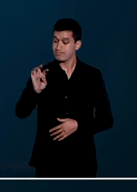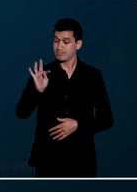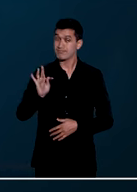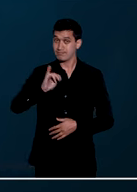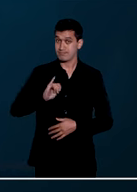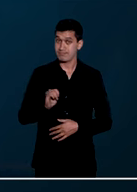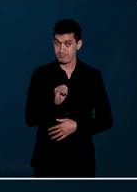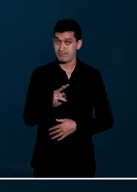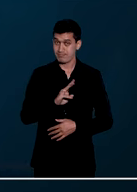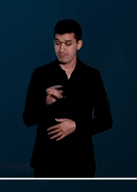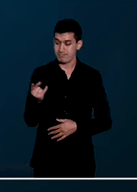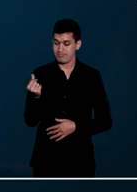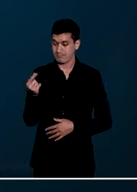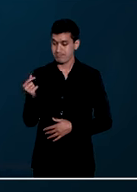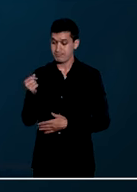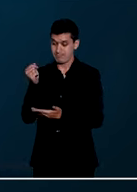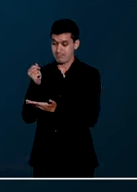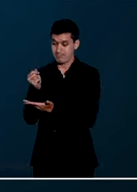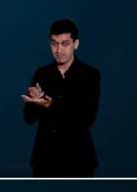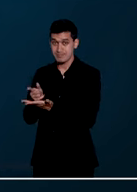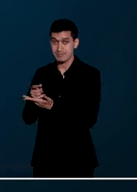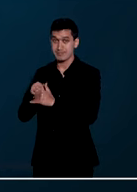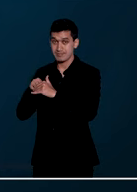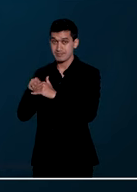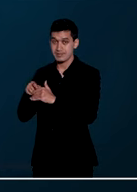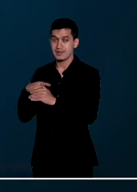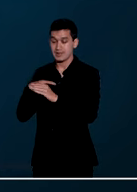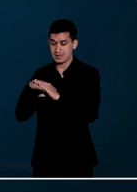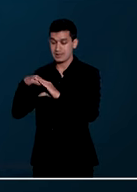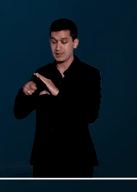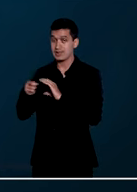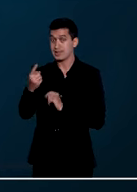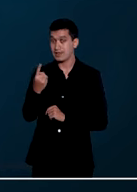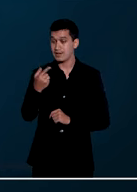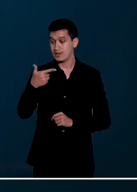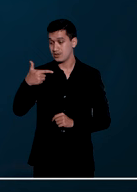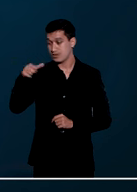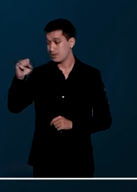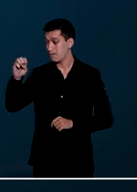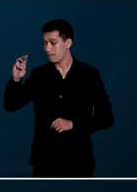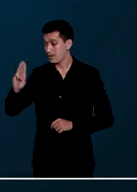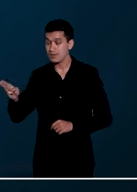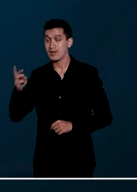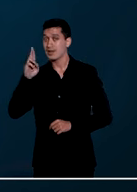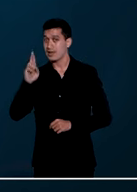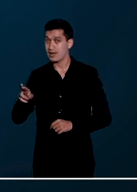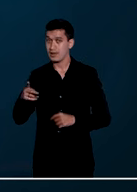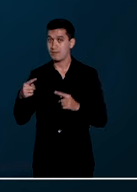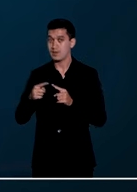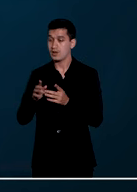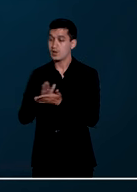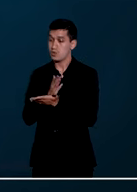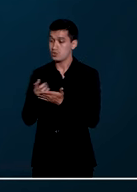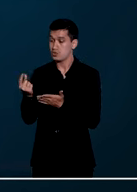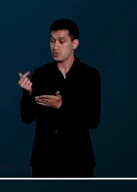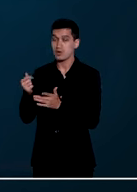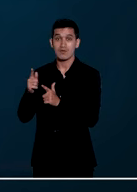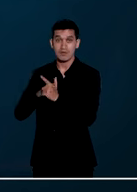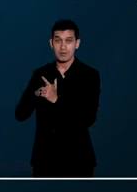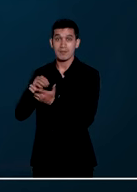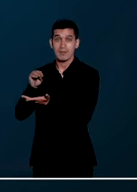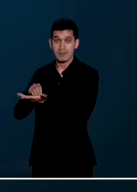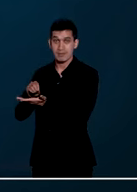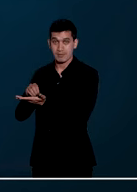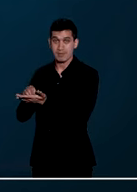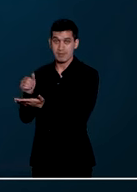280 precatórios no valor de R 128 milhões deais mas é preciso ficar atento para não cair em golpes